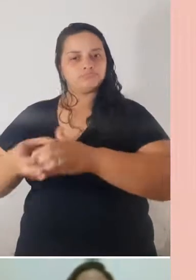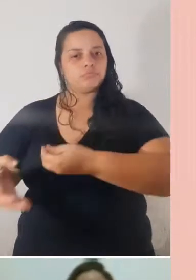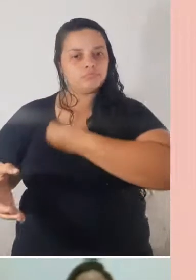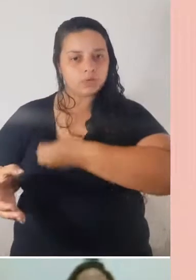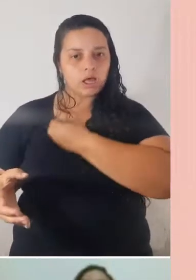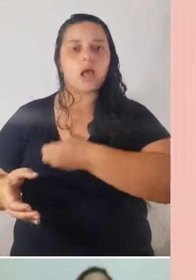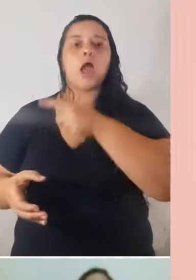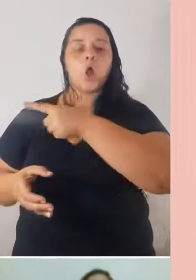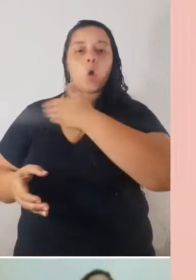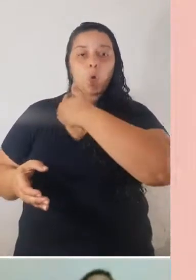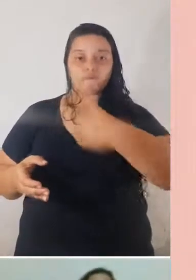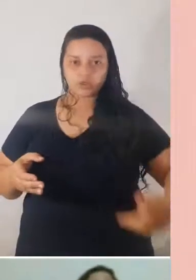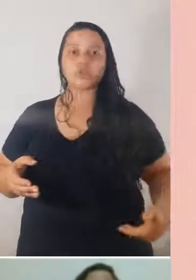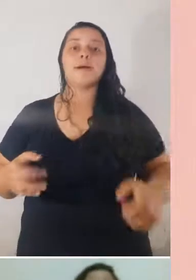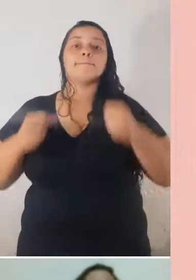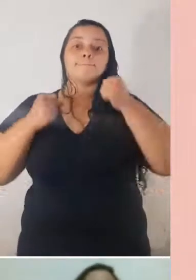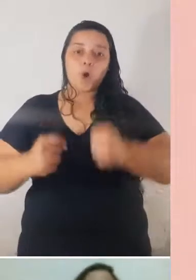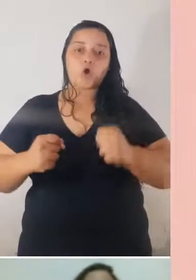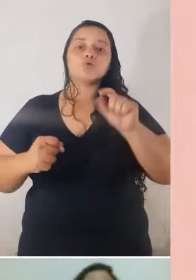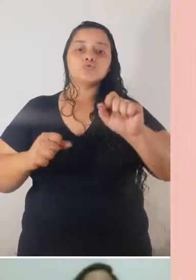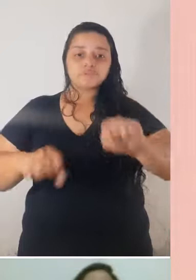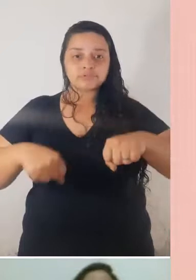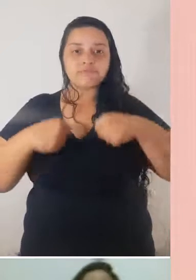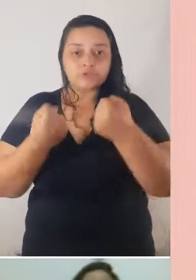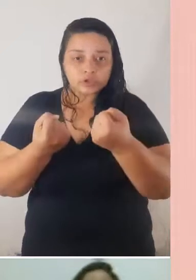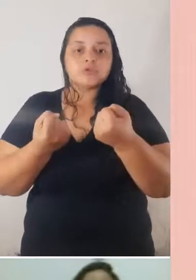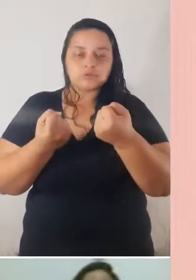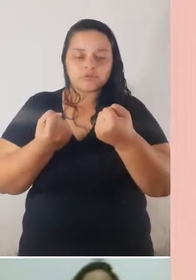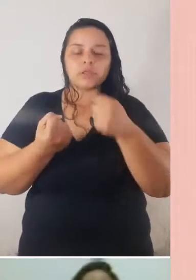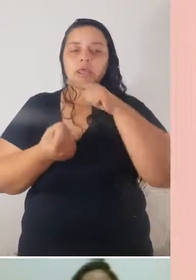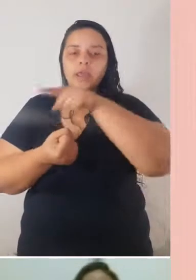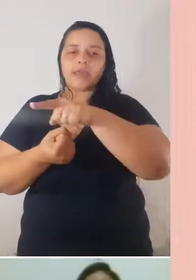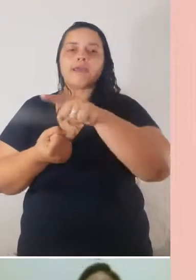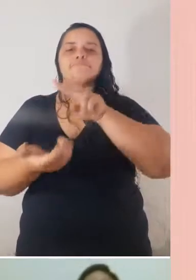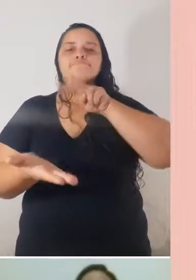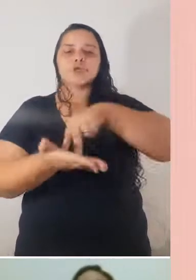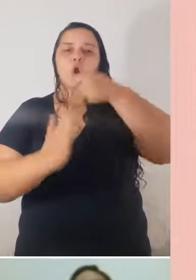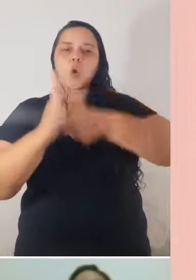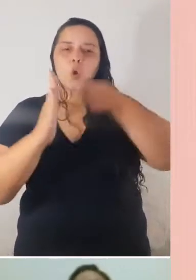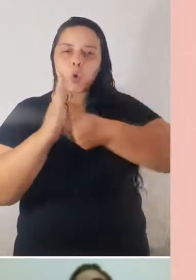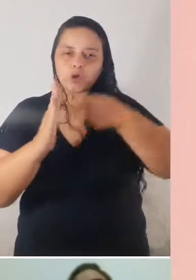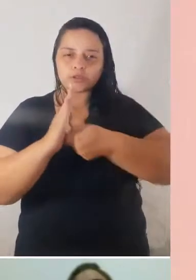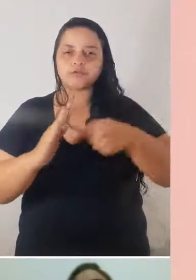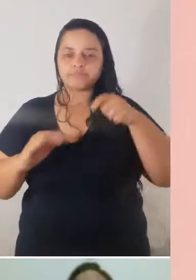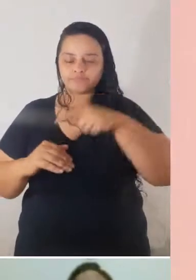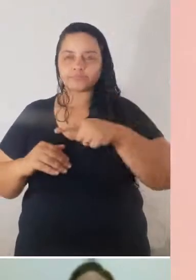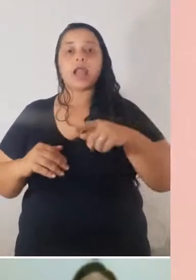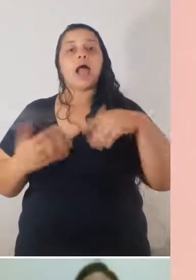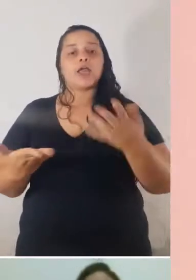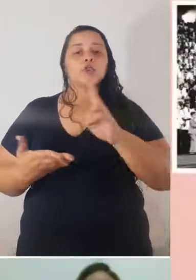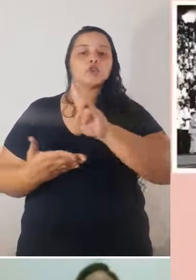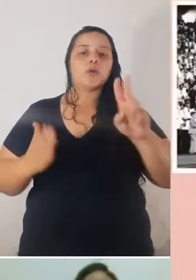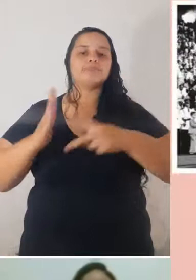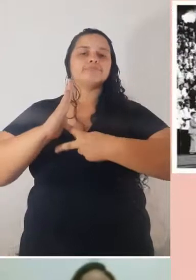legalizados pelo governo, é que poderiam defender os direitos da categoria que representavam. E a isso a gente dá o nome de